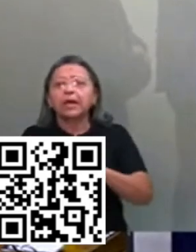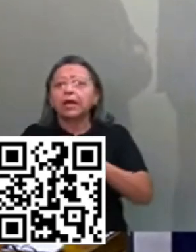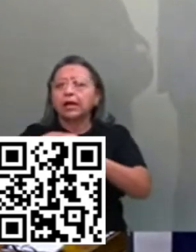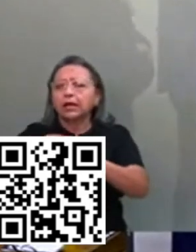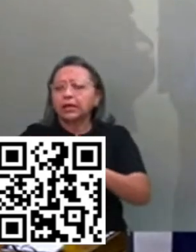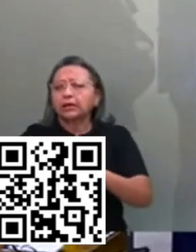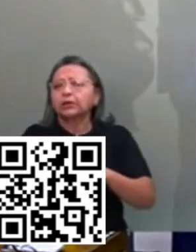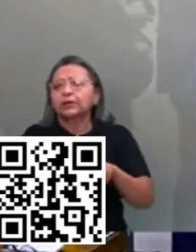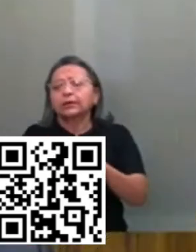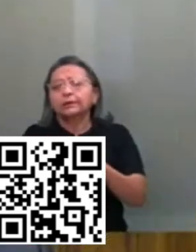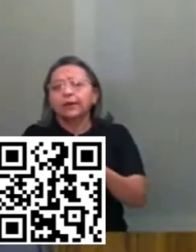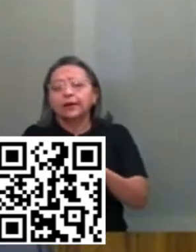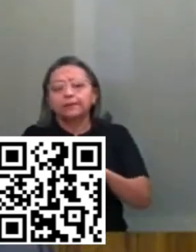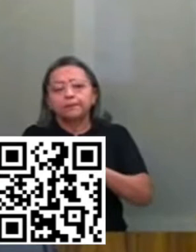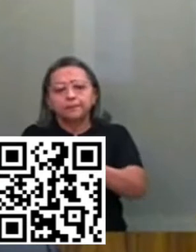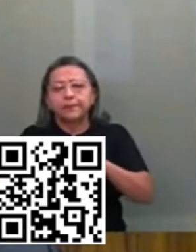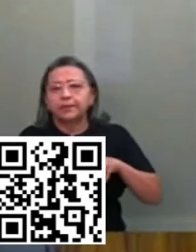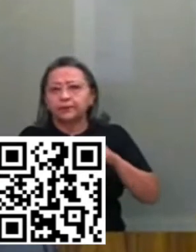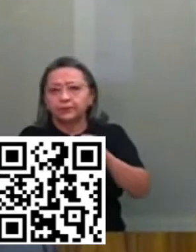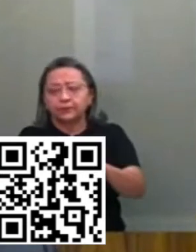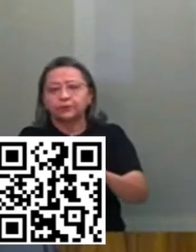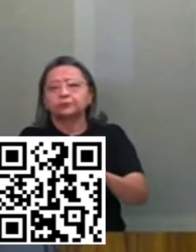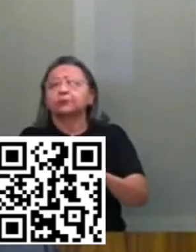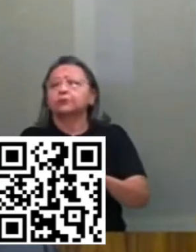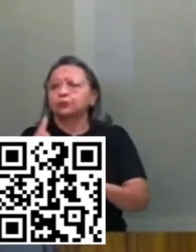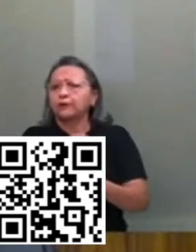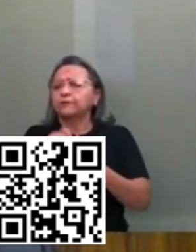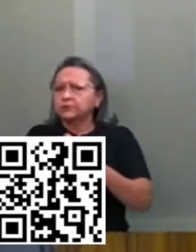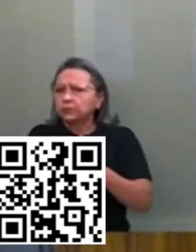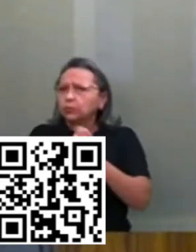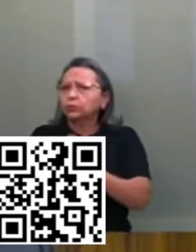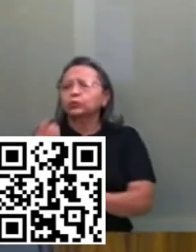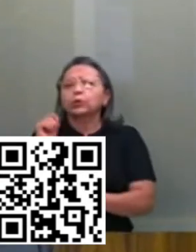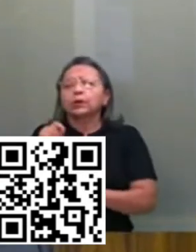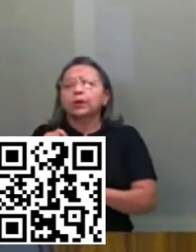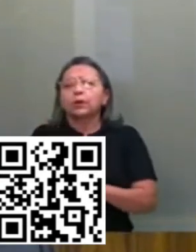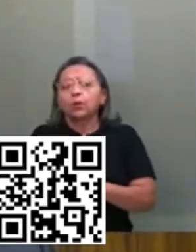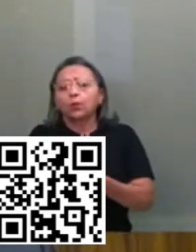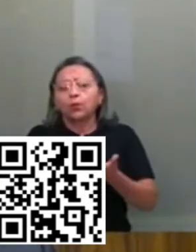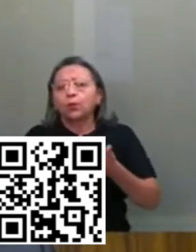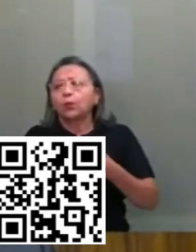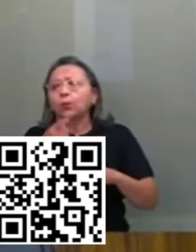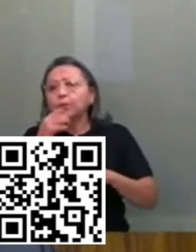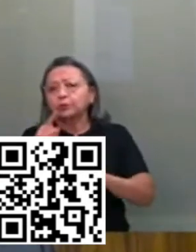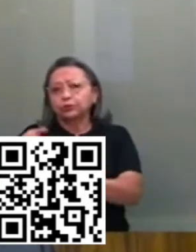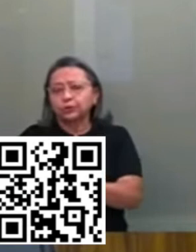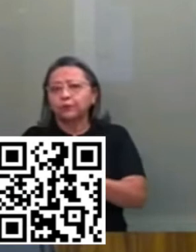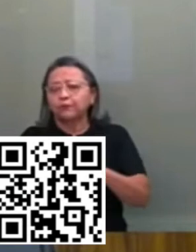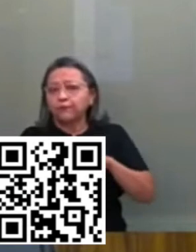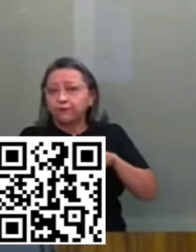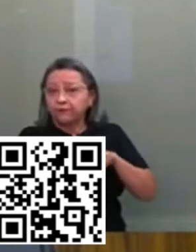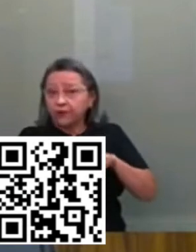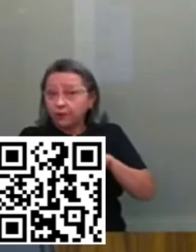logística e a mobilidade para todos. Fizemos surgir o modal ferroviário. Adianto